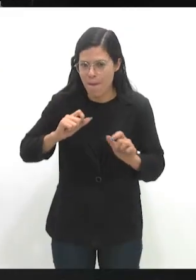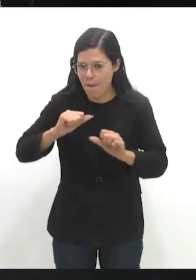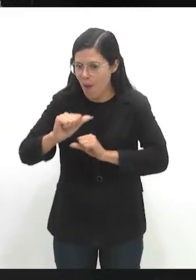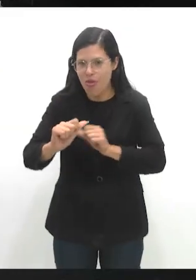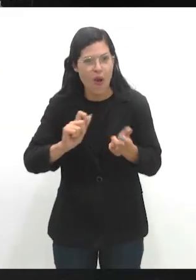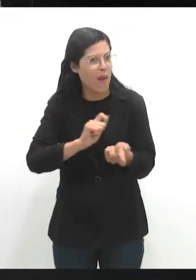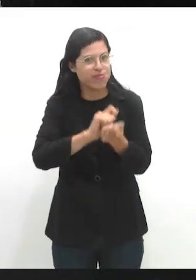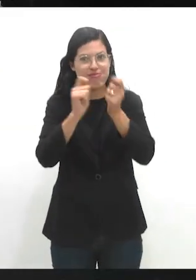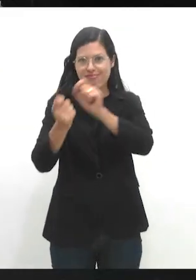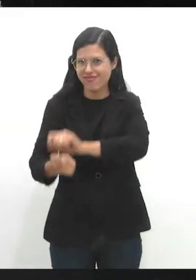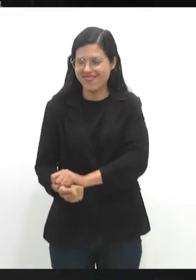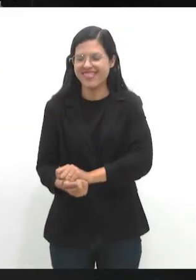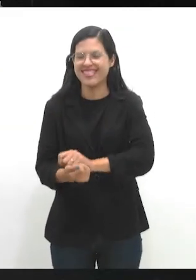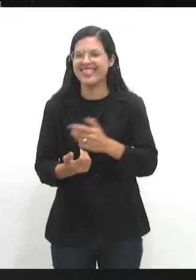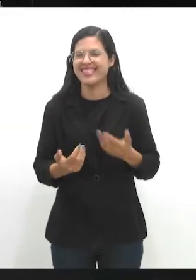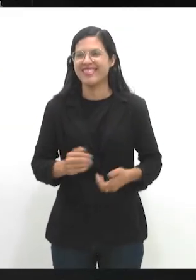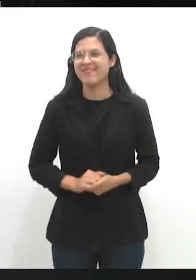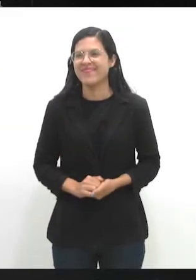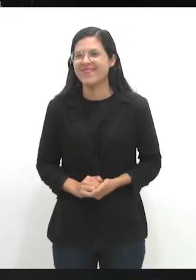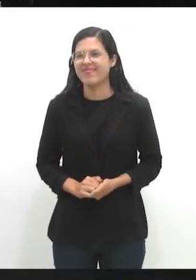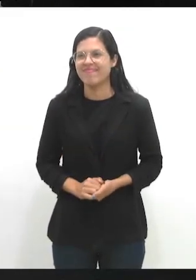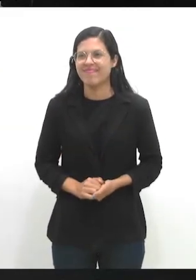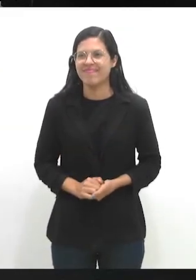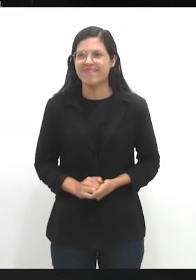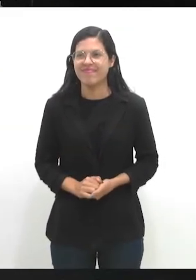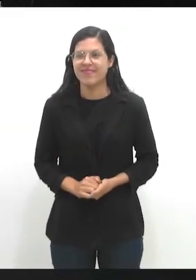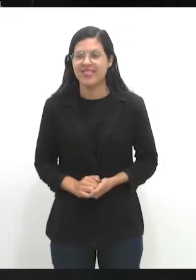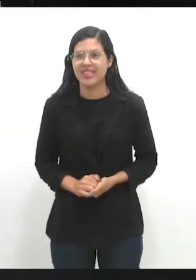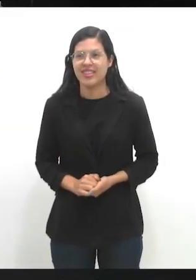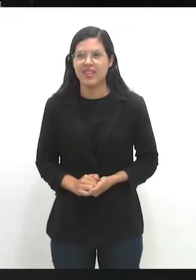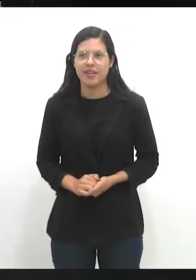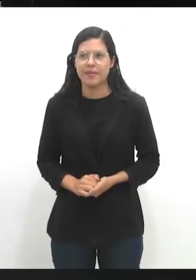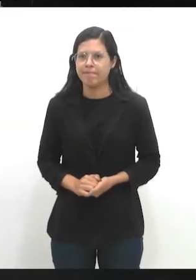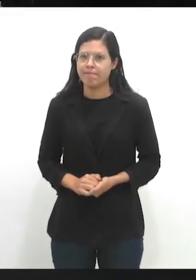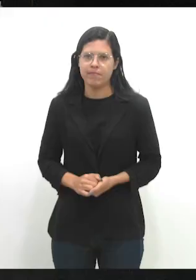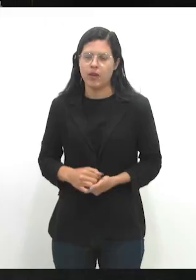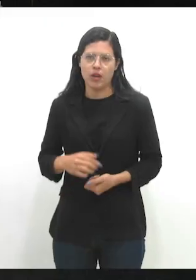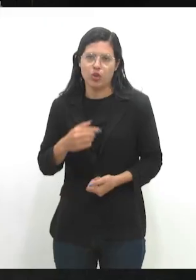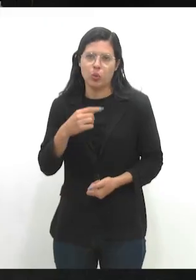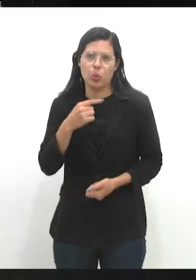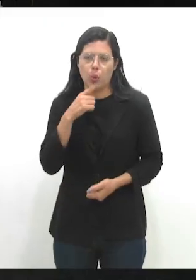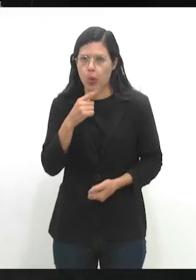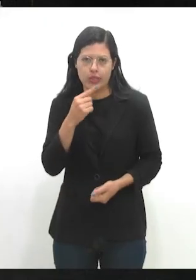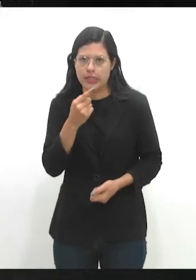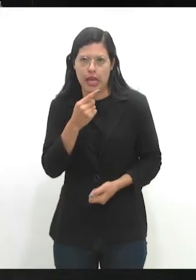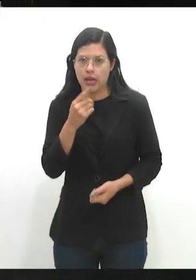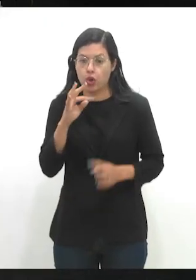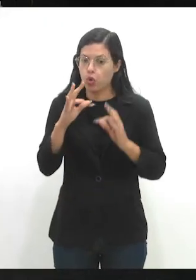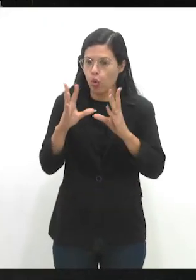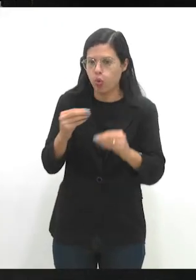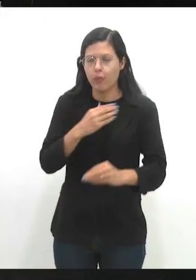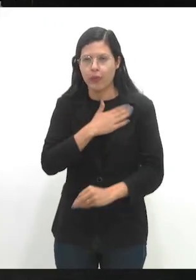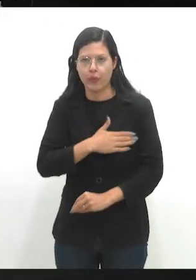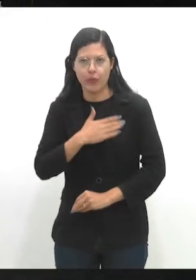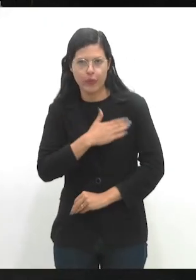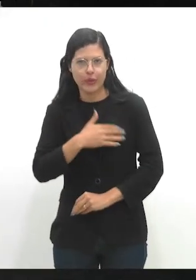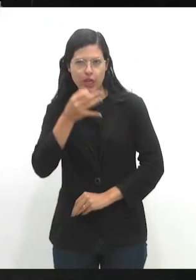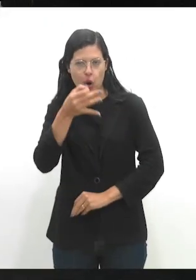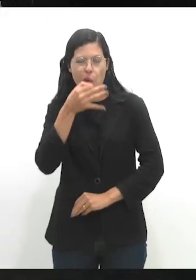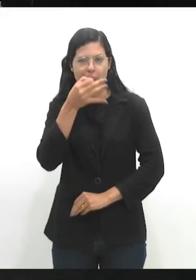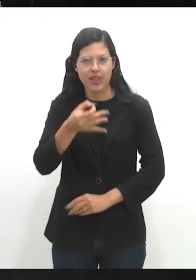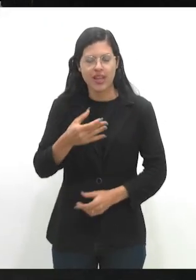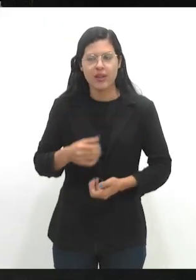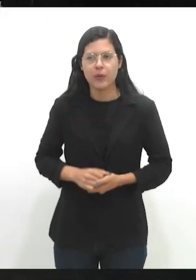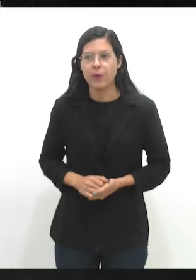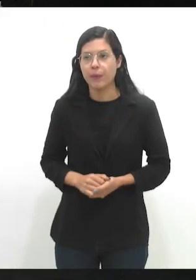Exatamente. Foi. Não é que. Realmente não dá para agradar. E não dá para dizer que